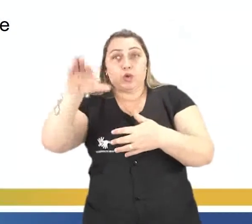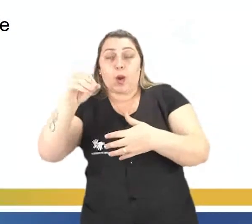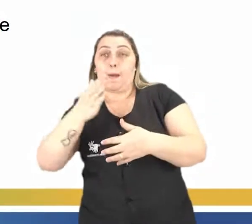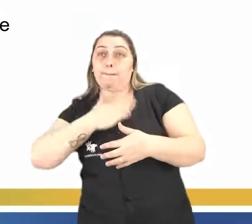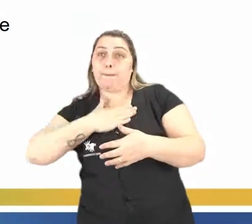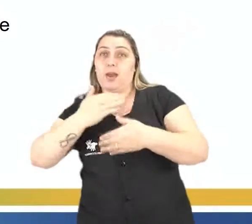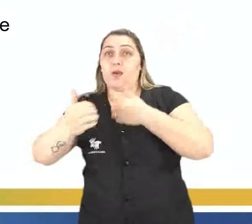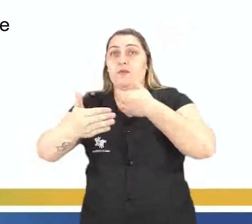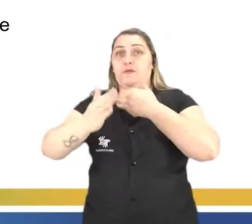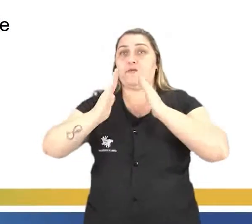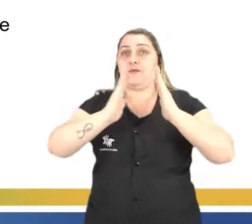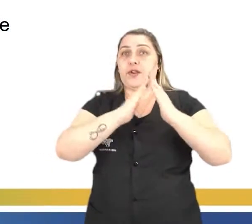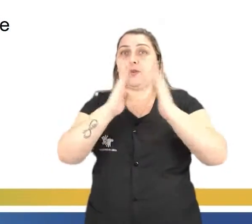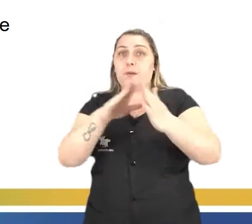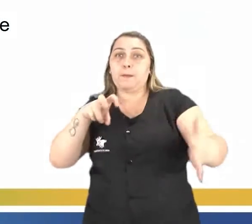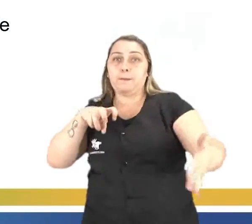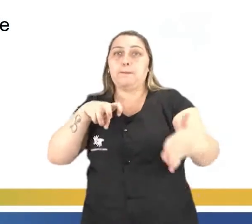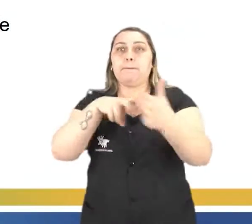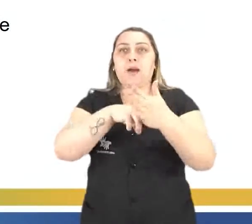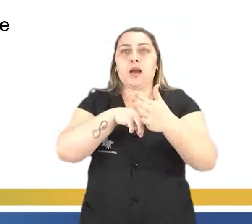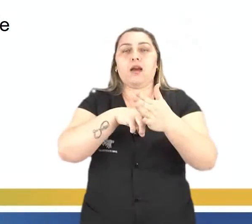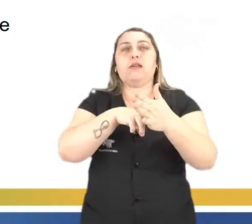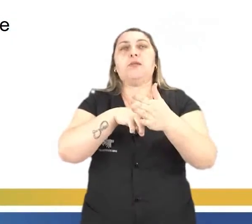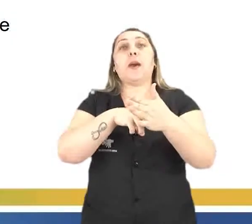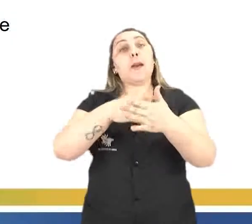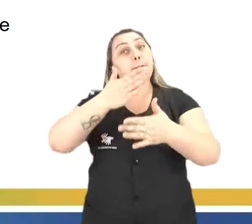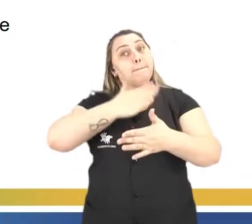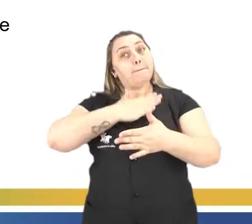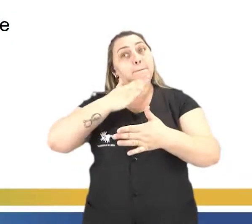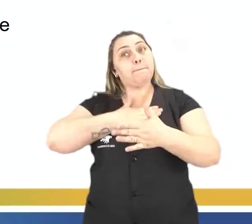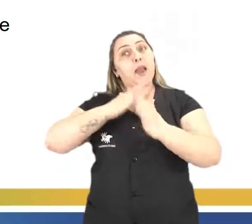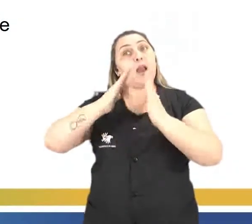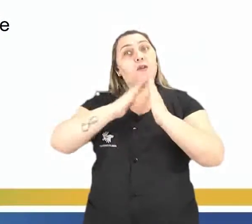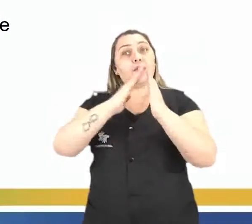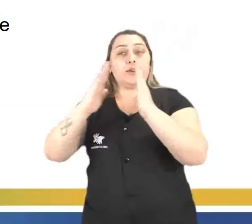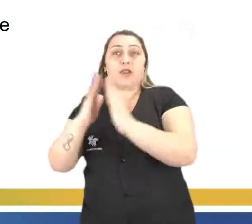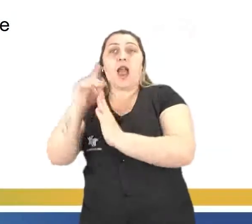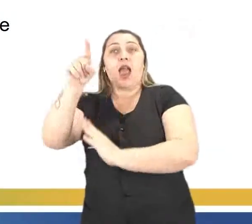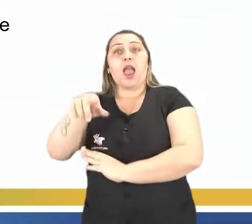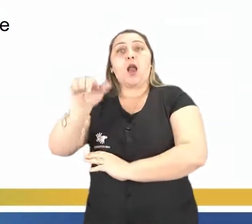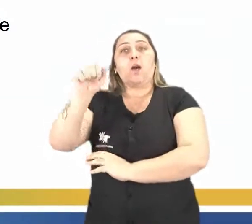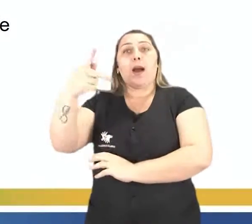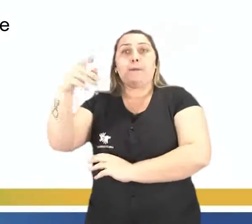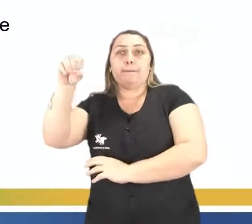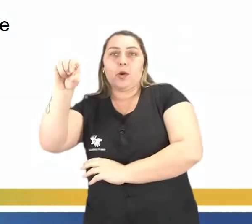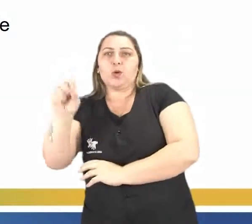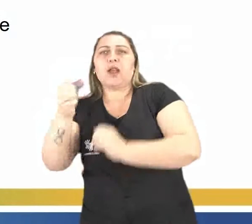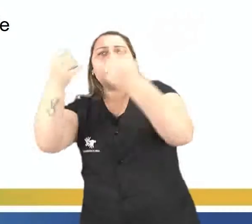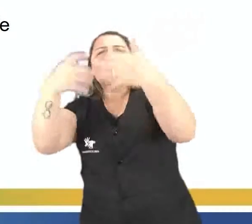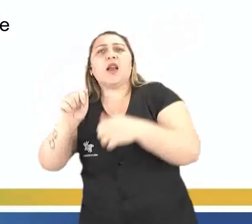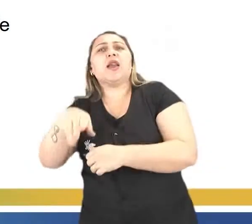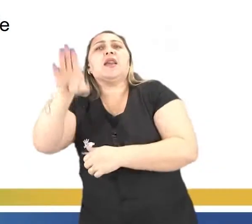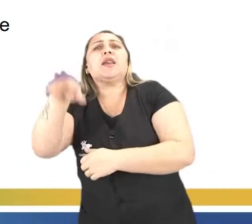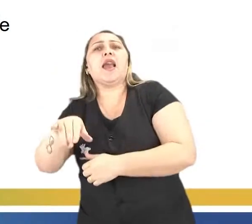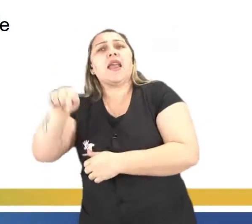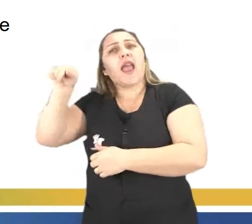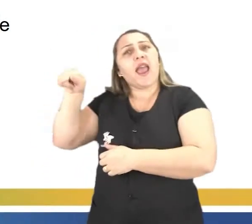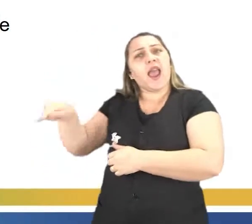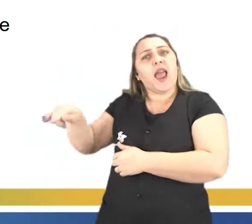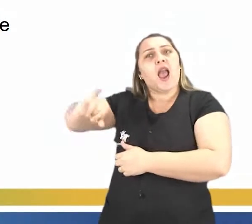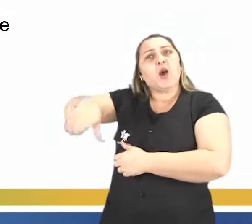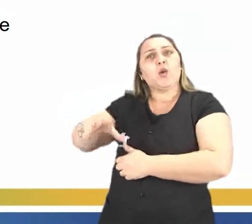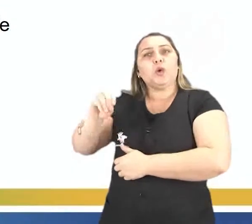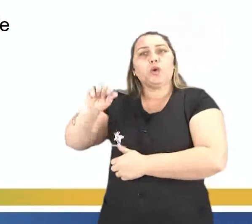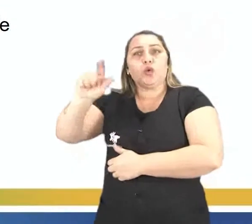meu vizinho, bateu o carro. Então, esse meu vizinho aí é um aposto que está explicando quem é João. Se eu quiser